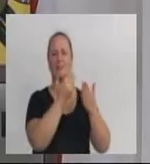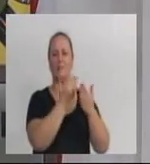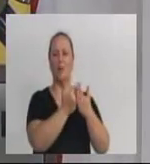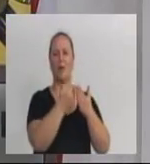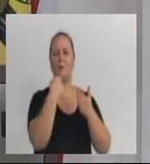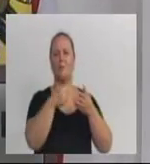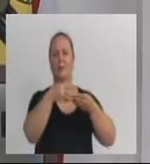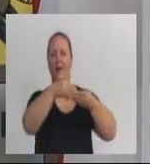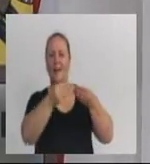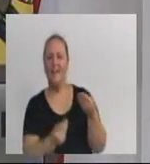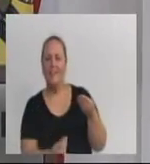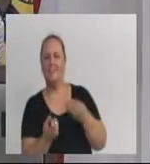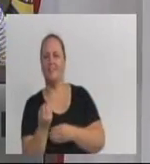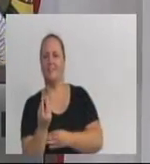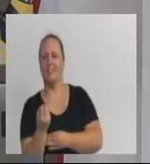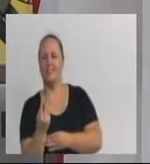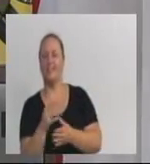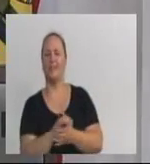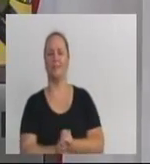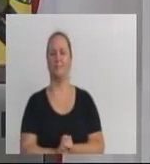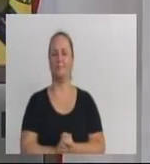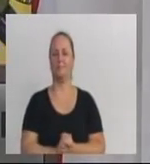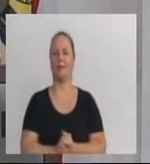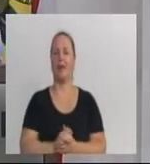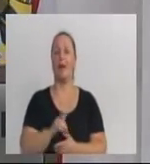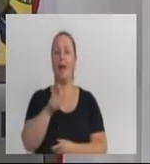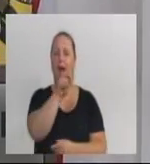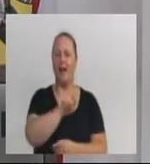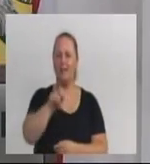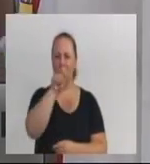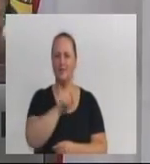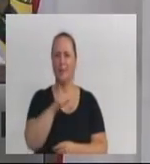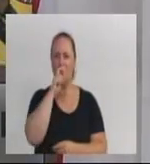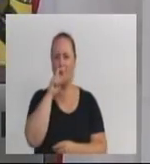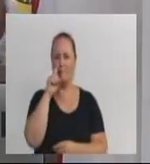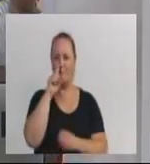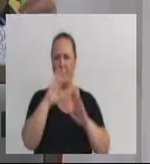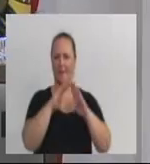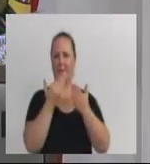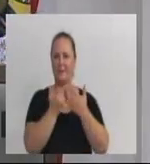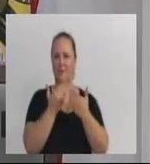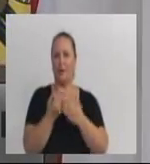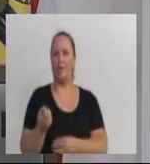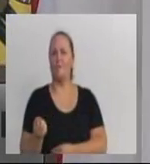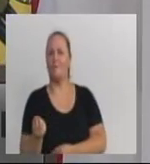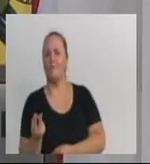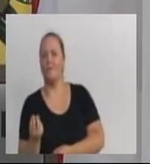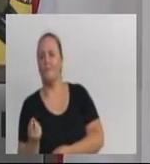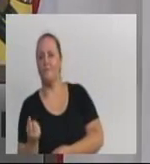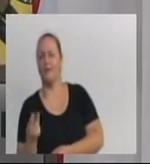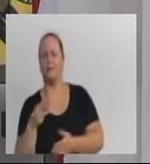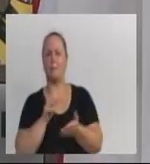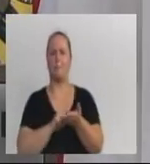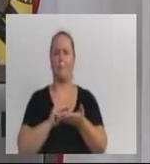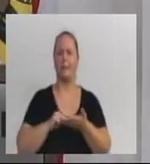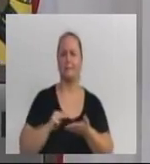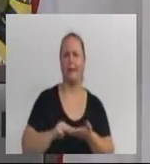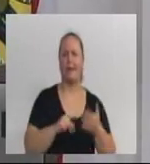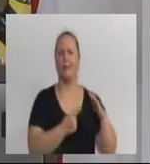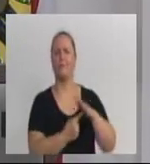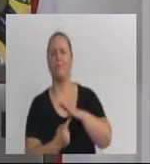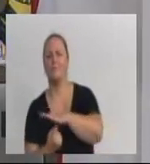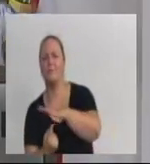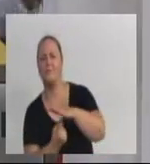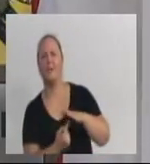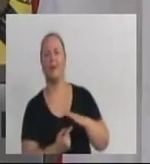APP, pastelada, brechó, tudo, feiras, tudo feito pelas APPs